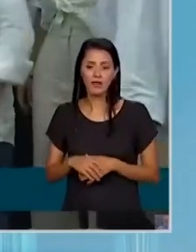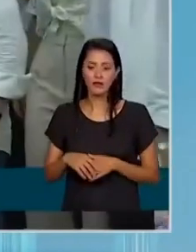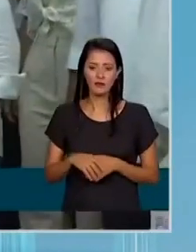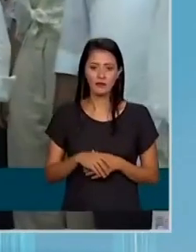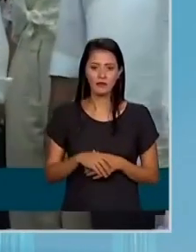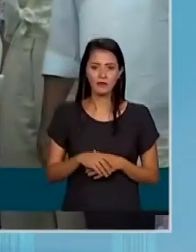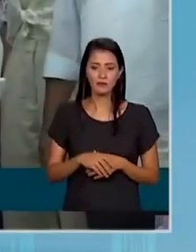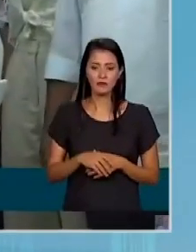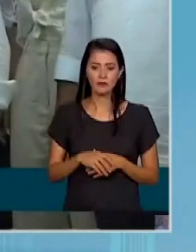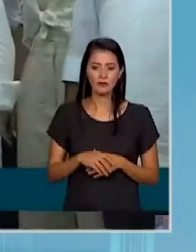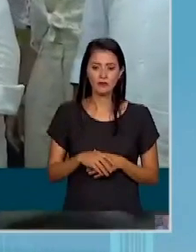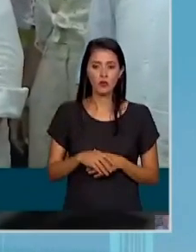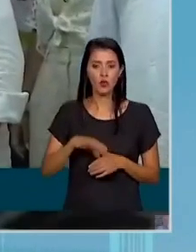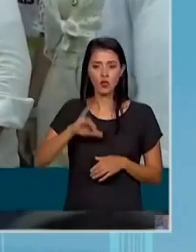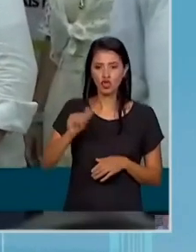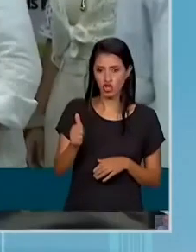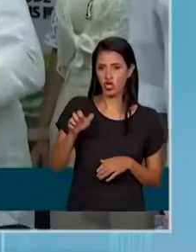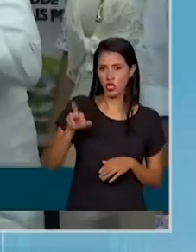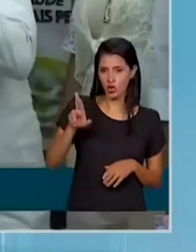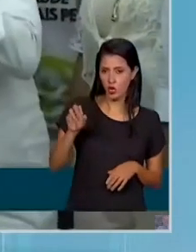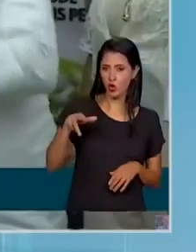ter dois salários mínimos, mas havia os juros de